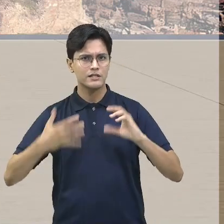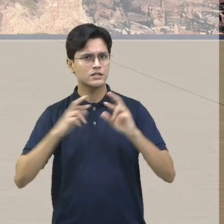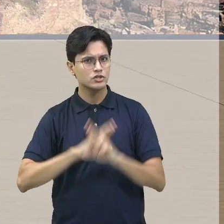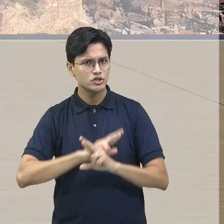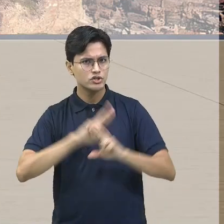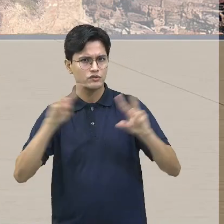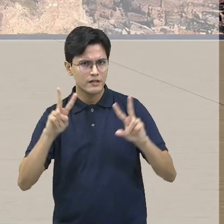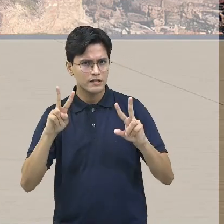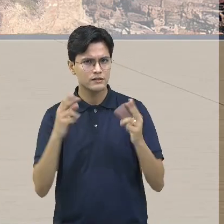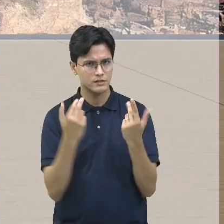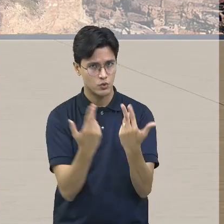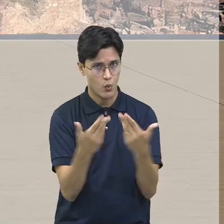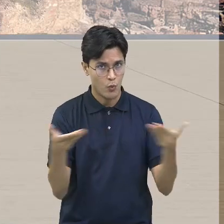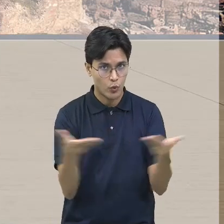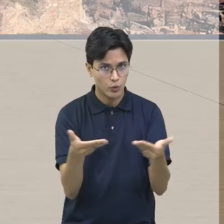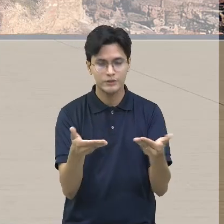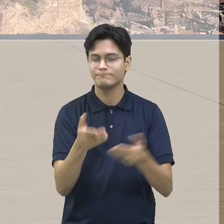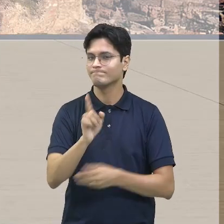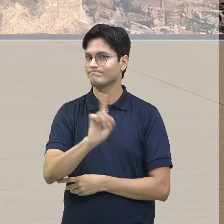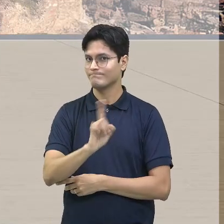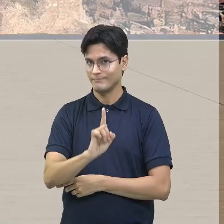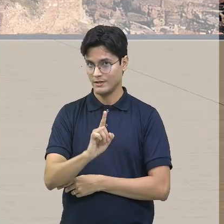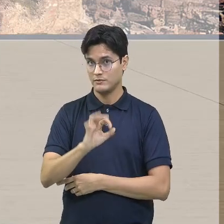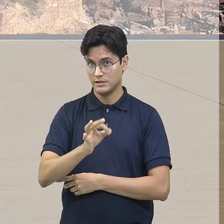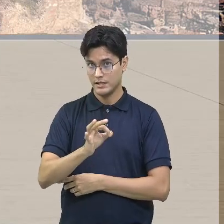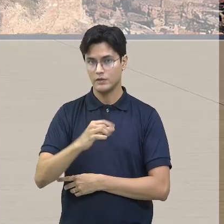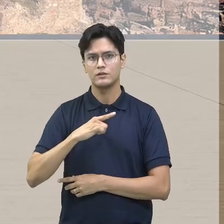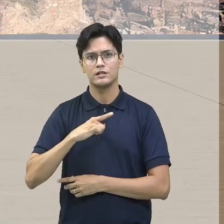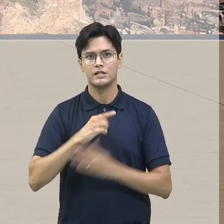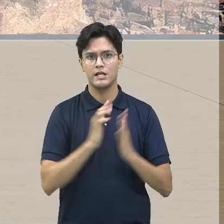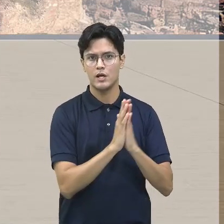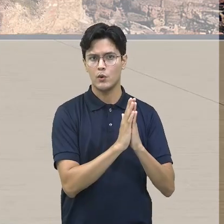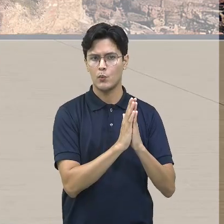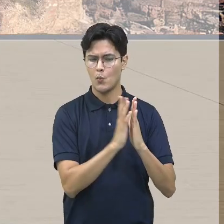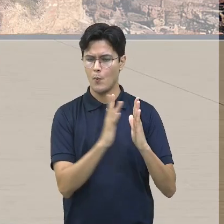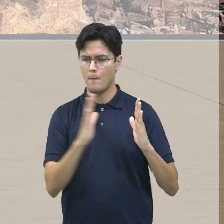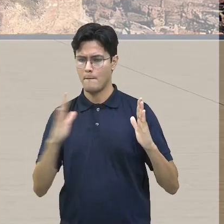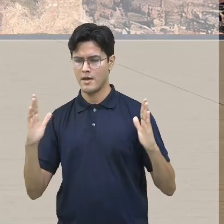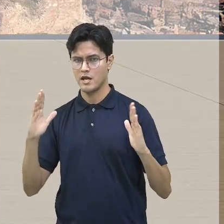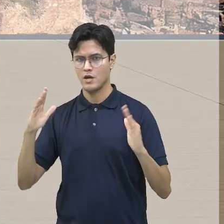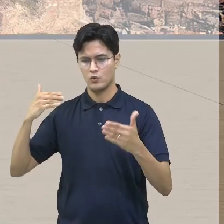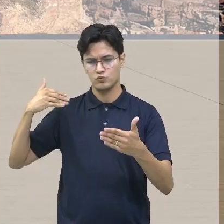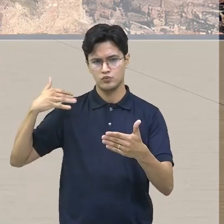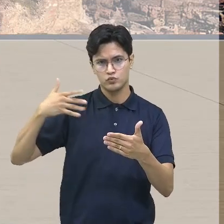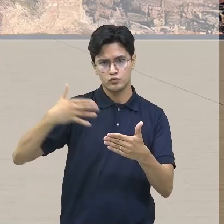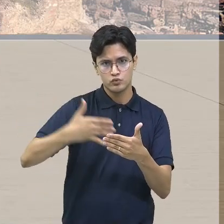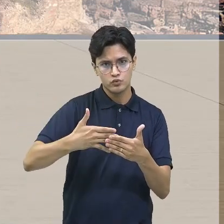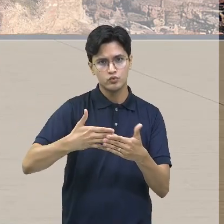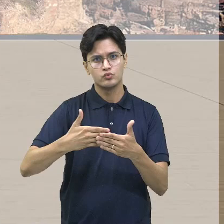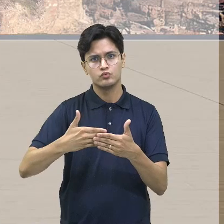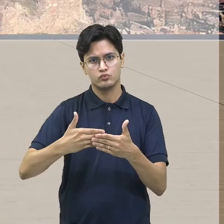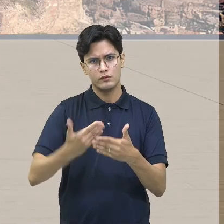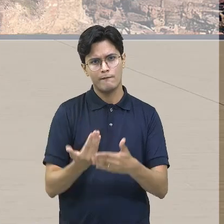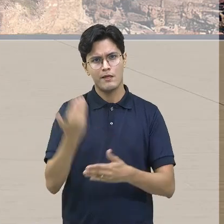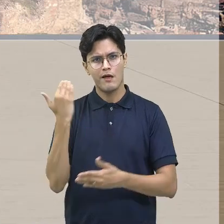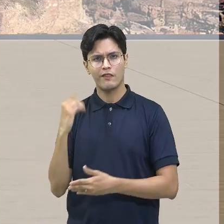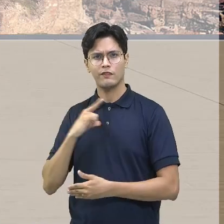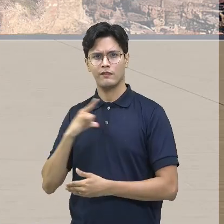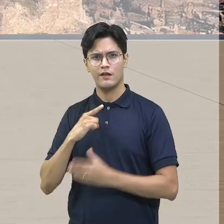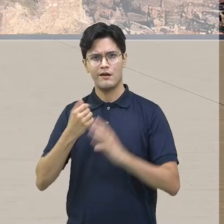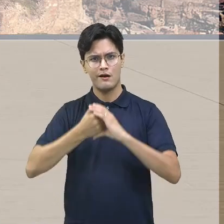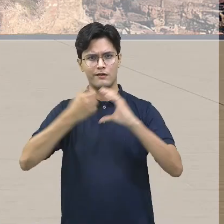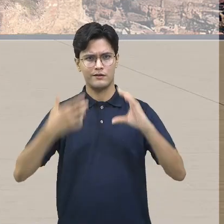nos dias atuais. Por muito tempo, você não tinha as mesmas configurações. E